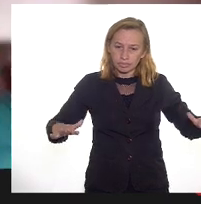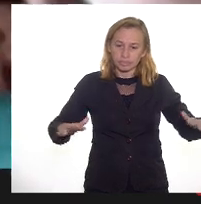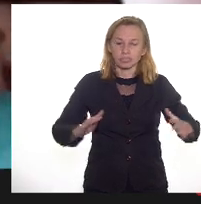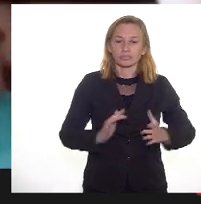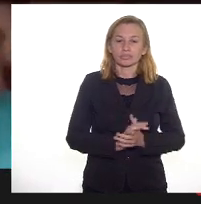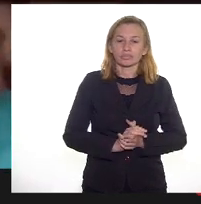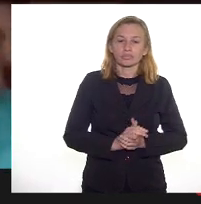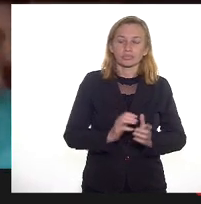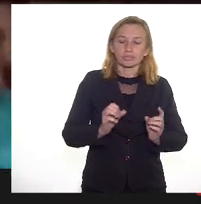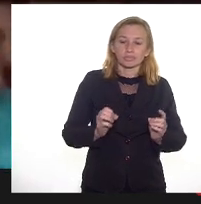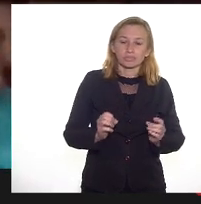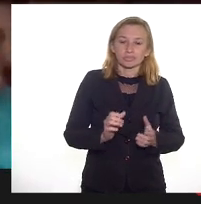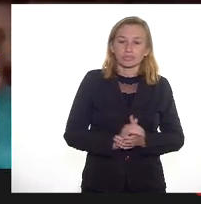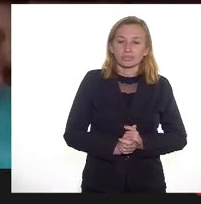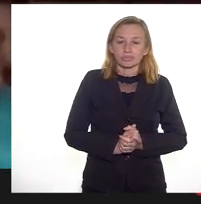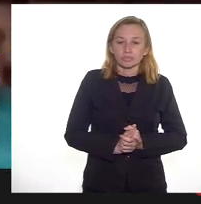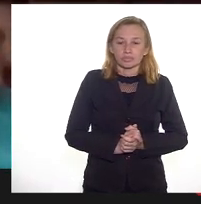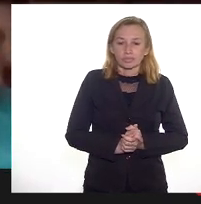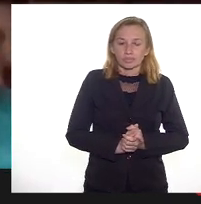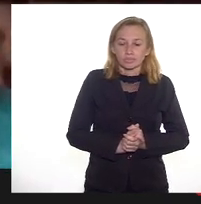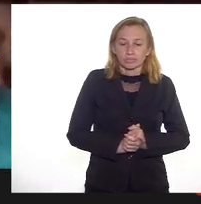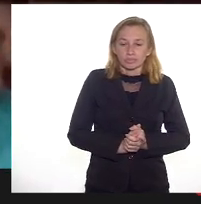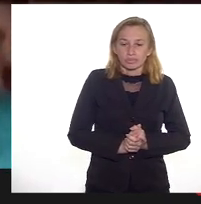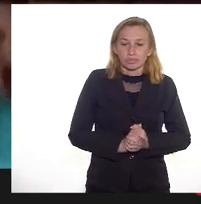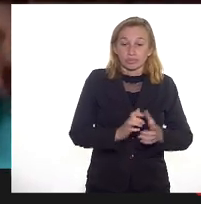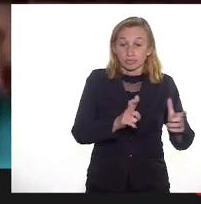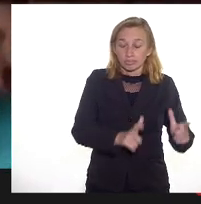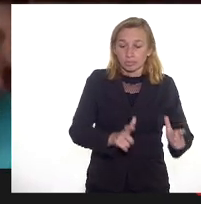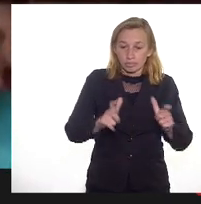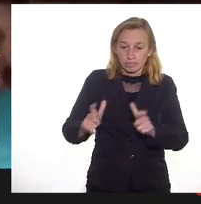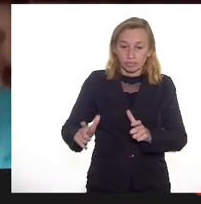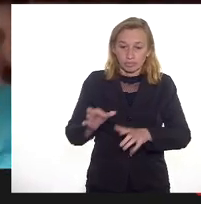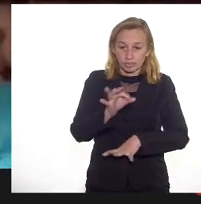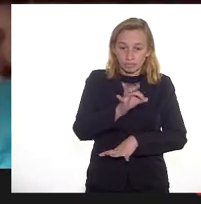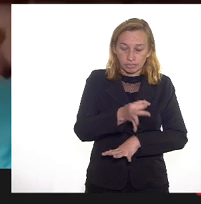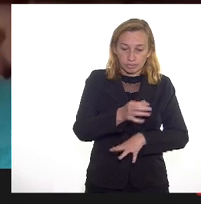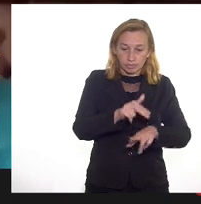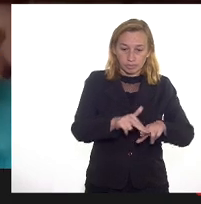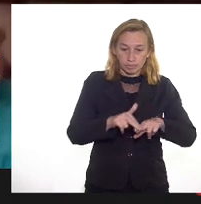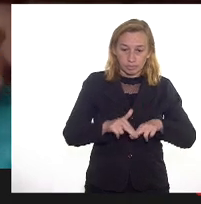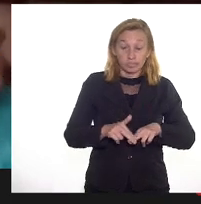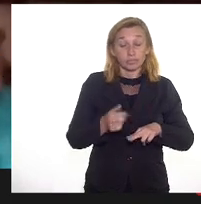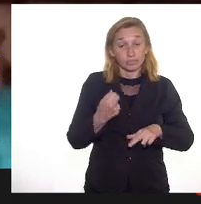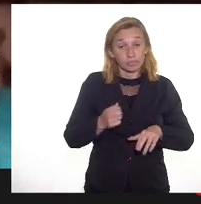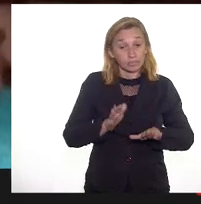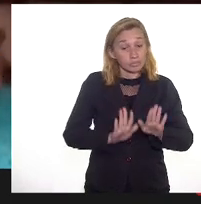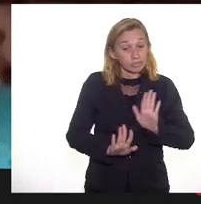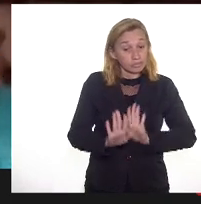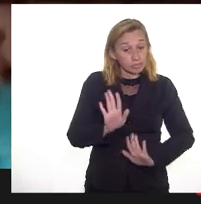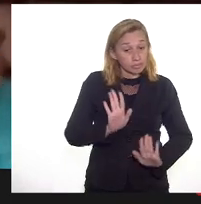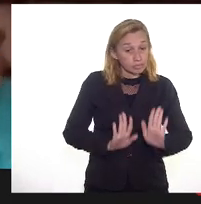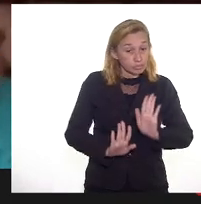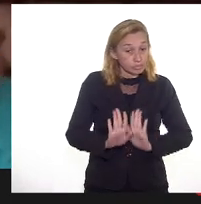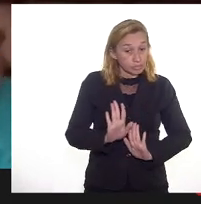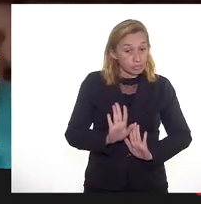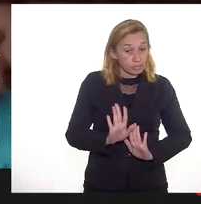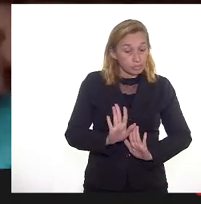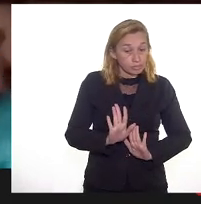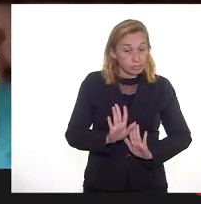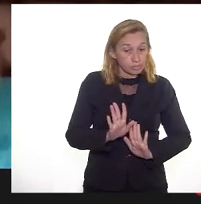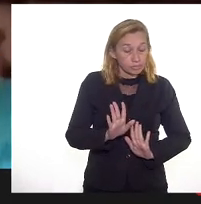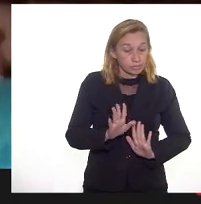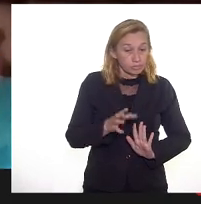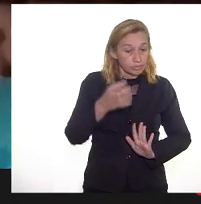uma sociabilidade específica nesses espaços. Então, a gente precisa ter muito cuidado com as